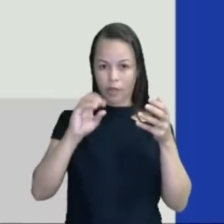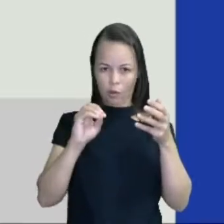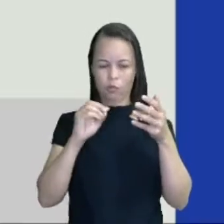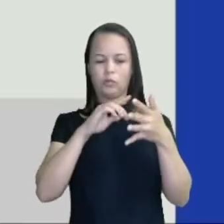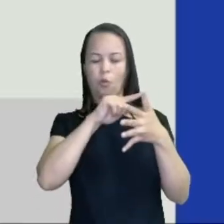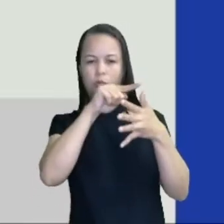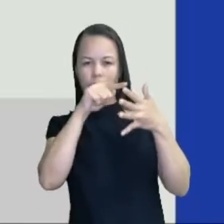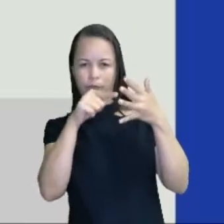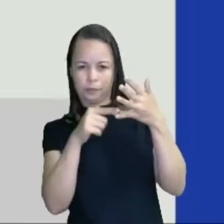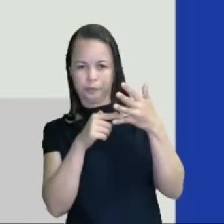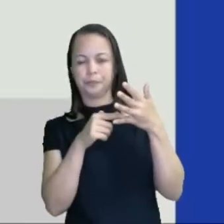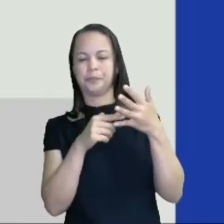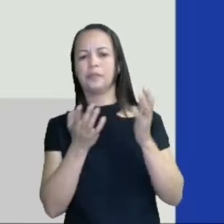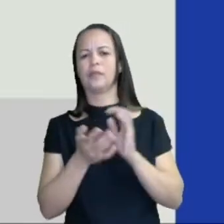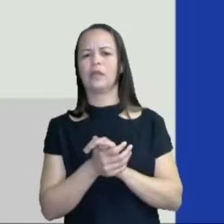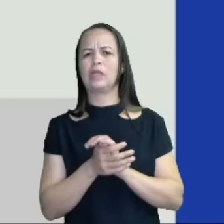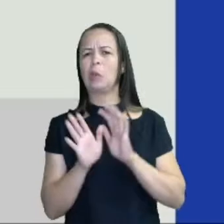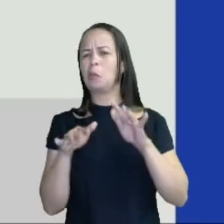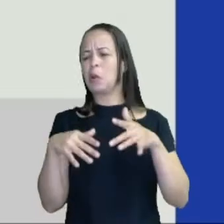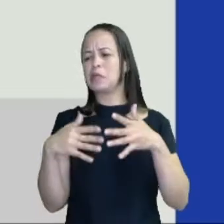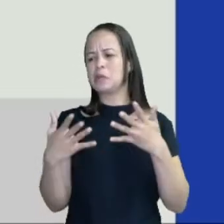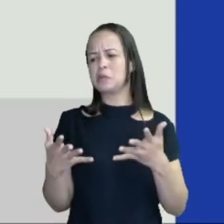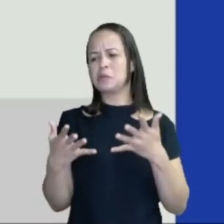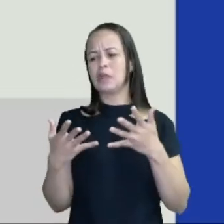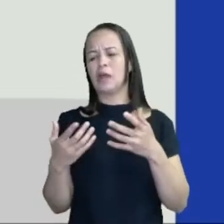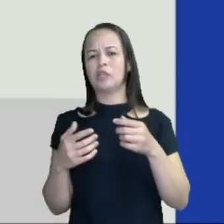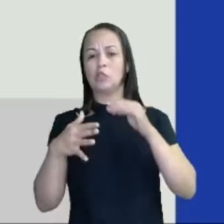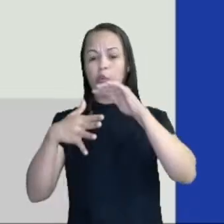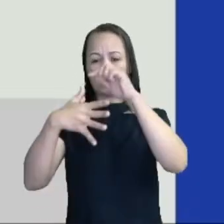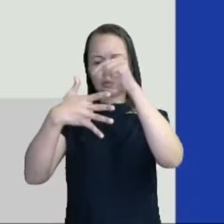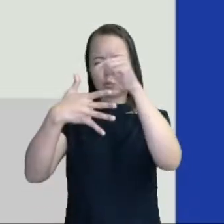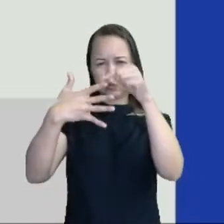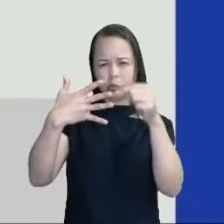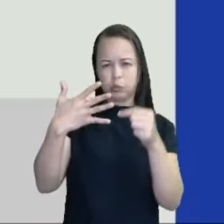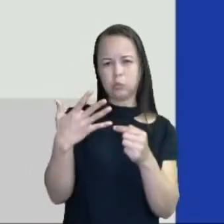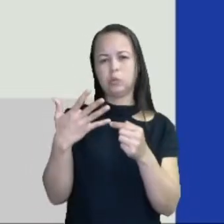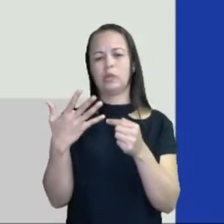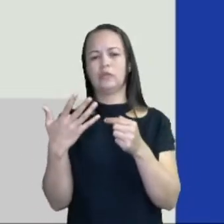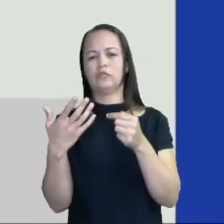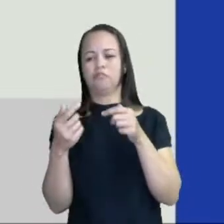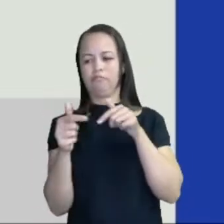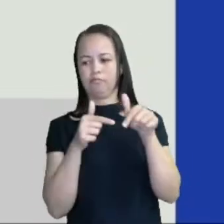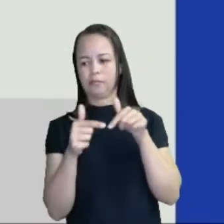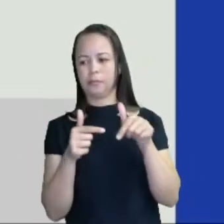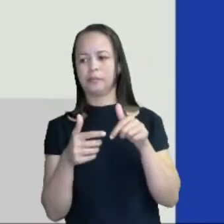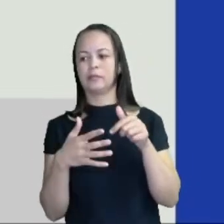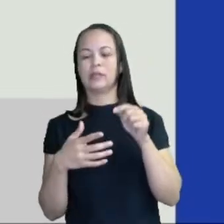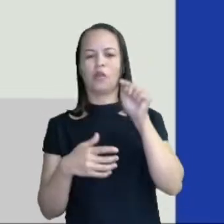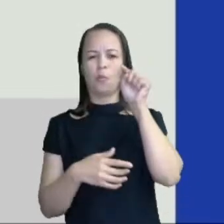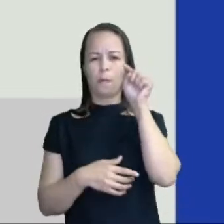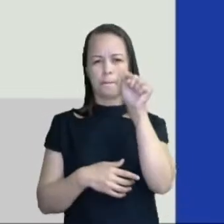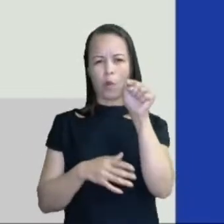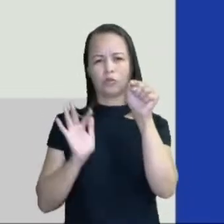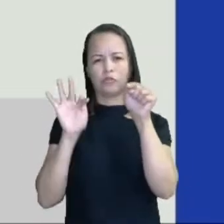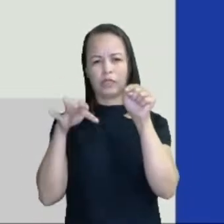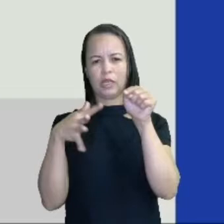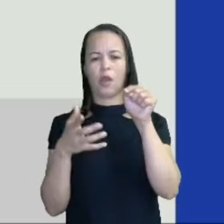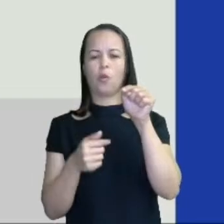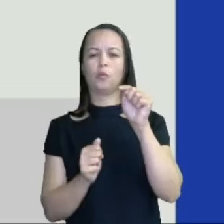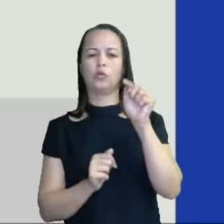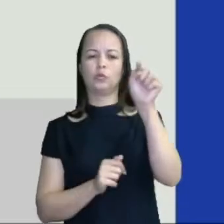Então, quais são os sinais? Todos esses aqui, gente, a gente vai trabalhar. Ponto final, ponto